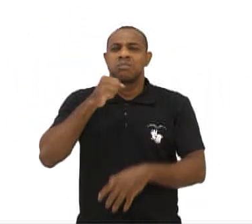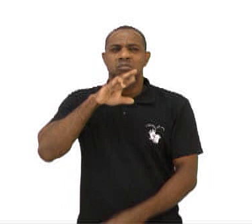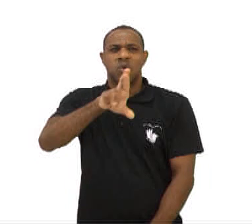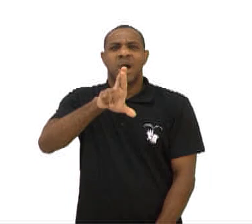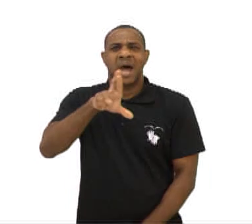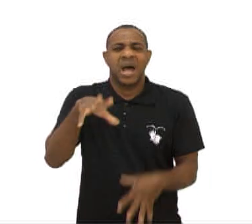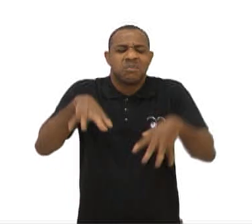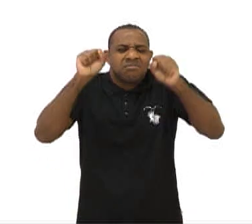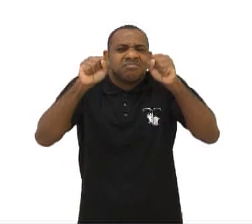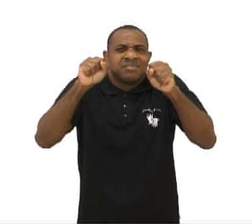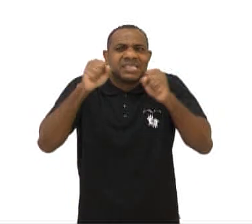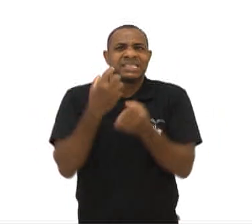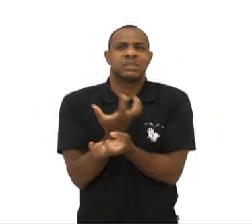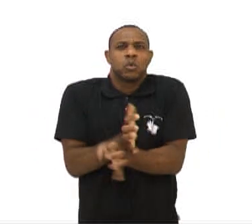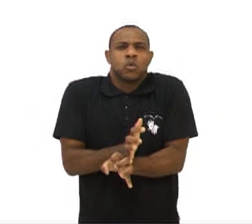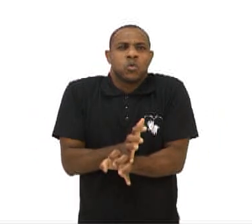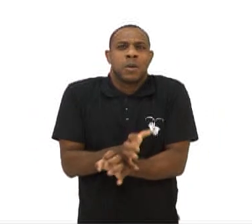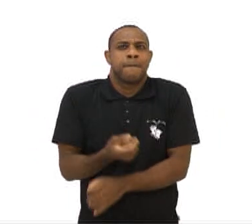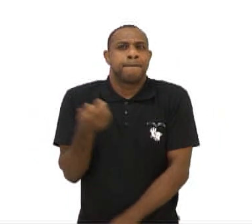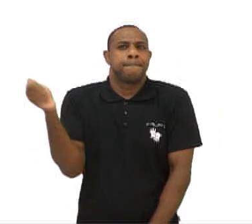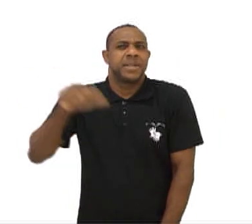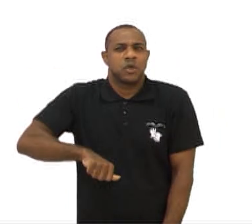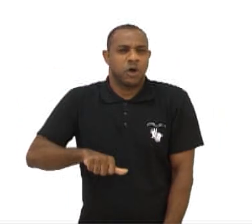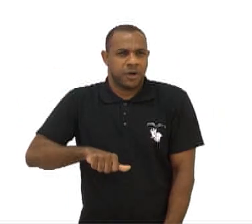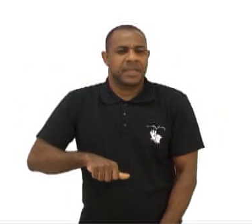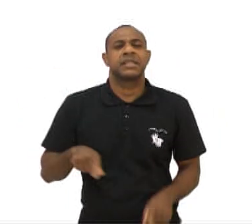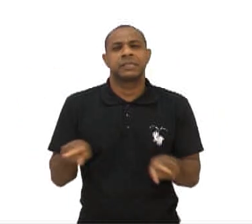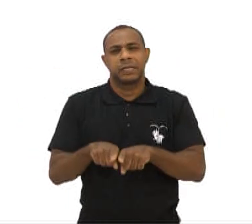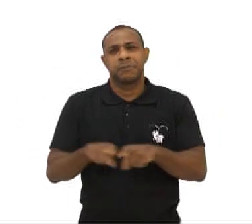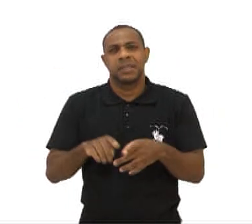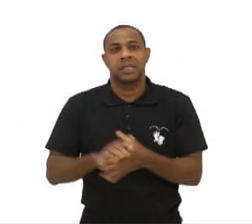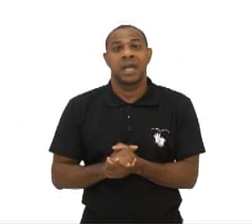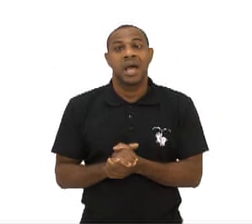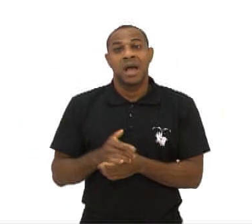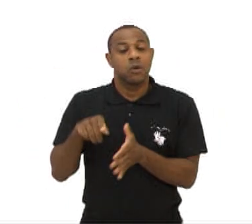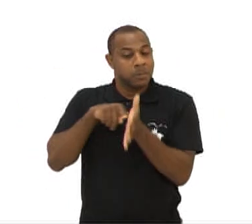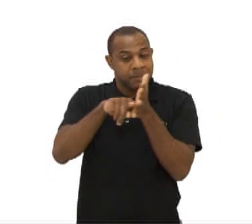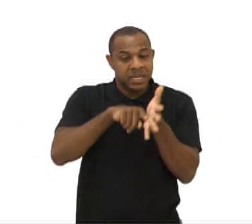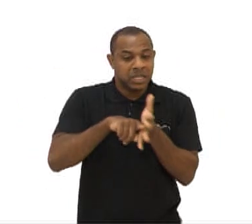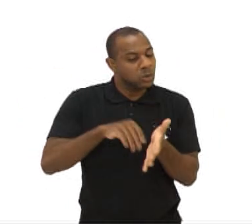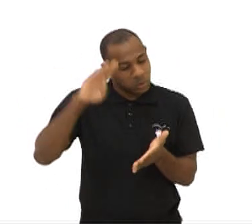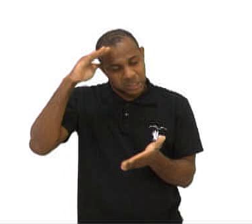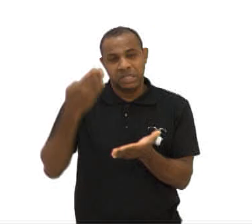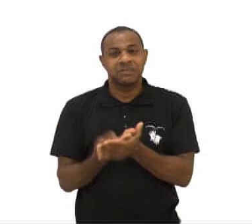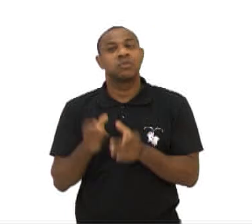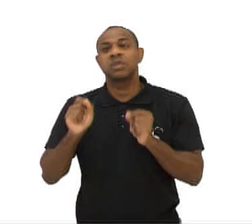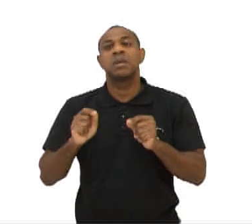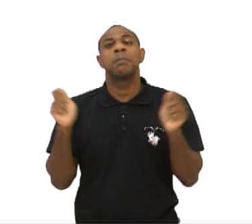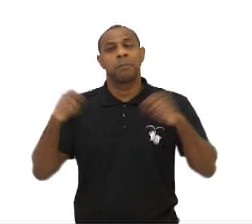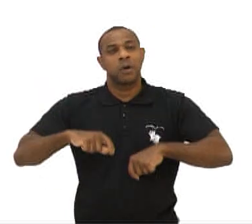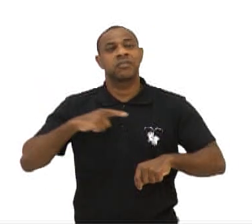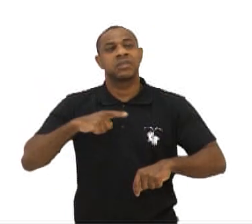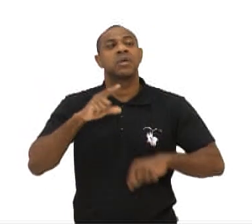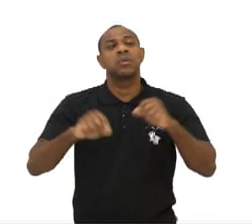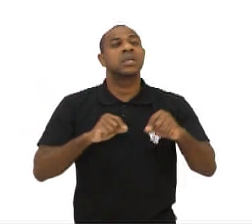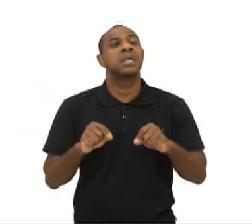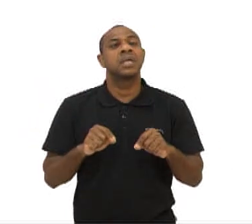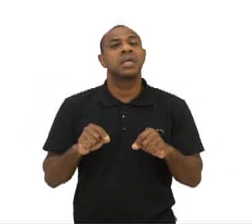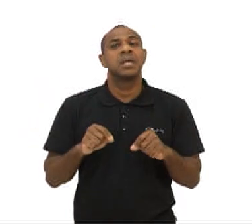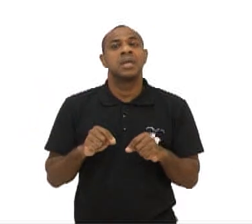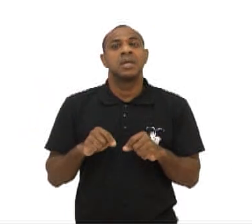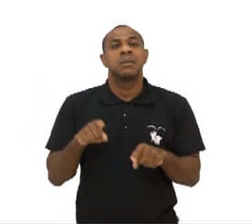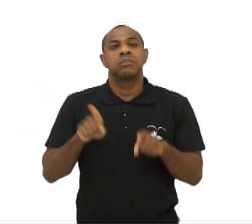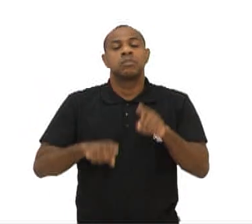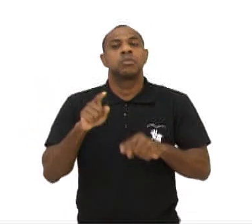pioram a situação, mas meteorologistas acreditam que pode haver algum alívio do clima